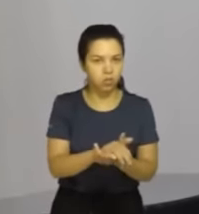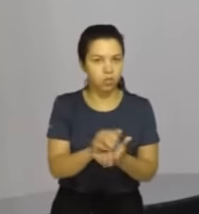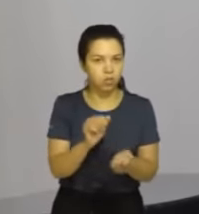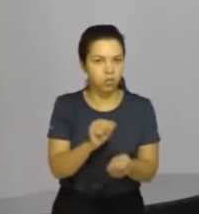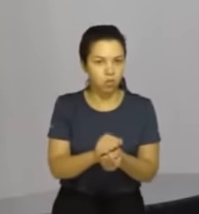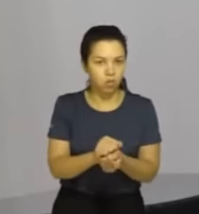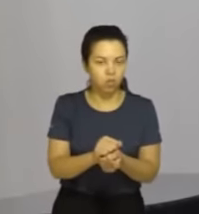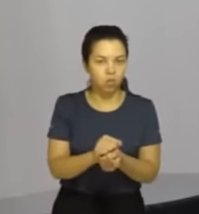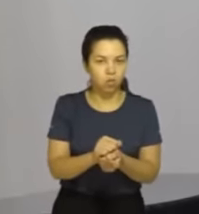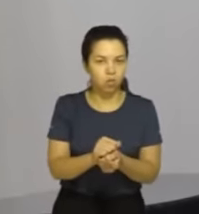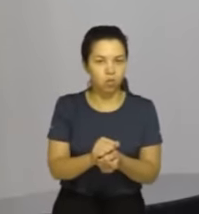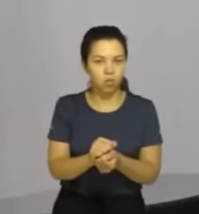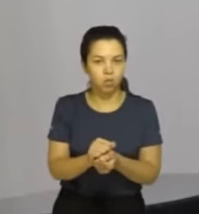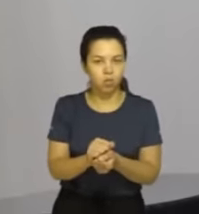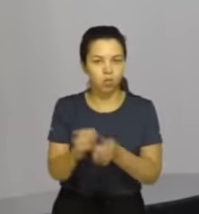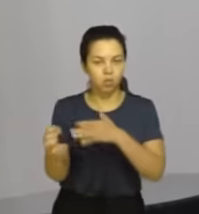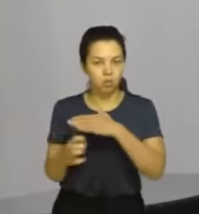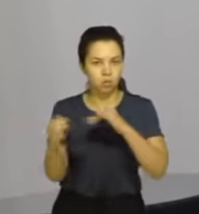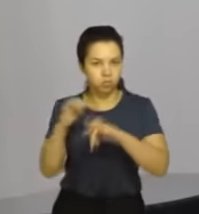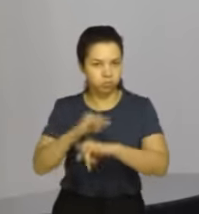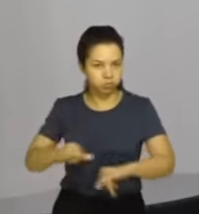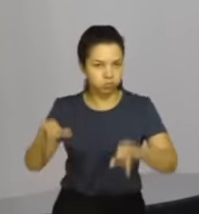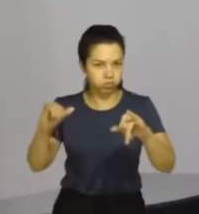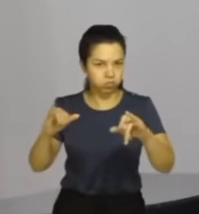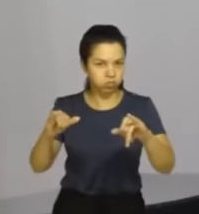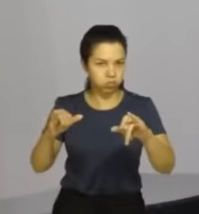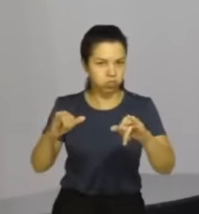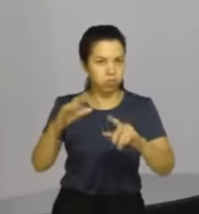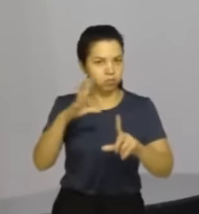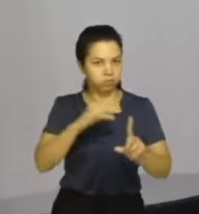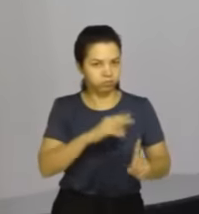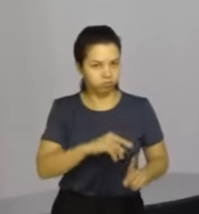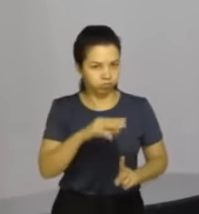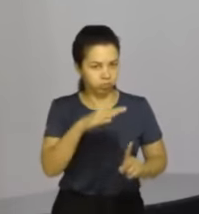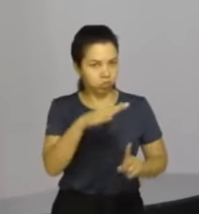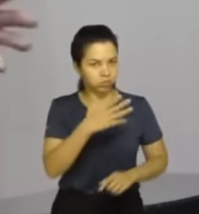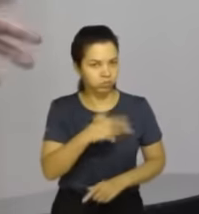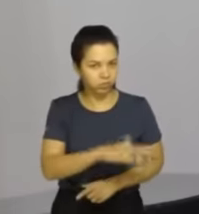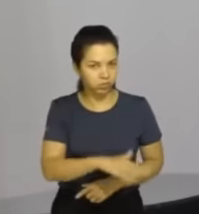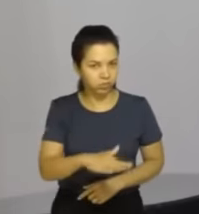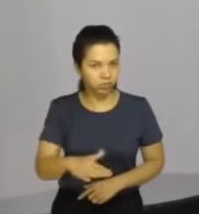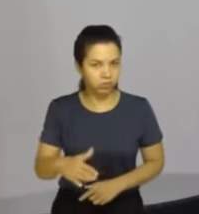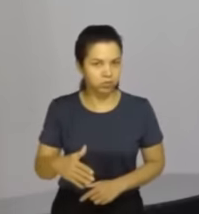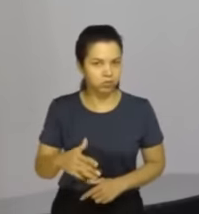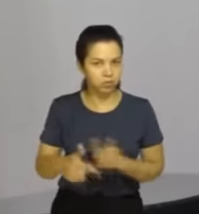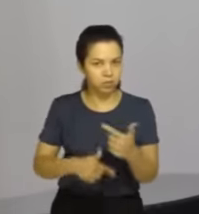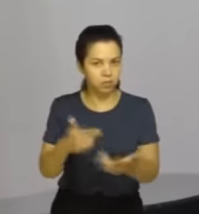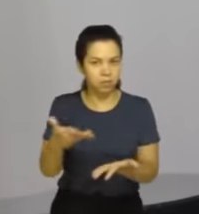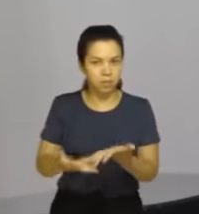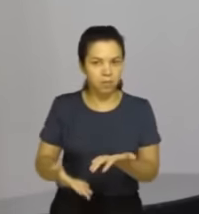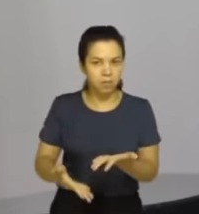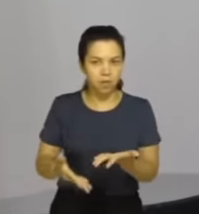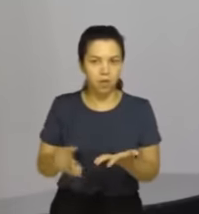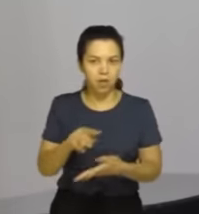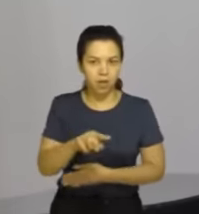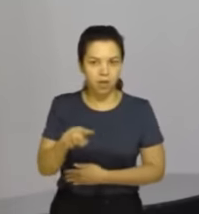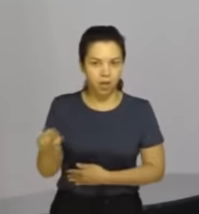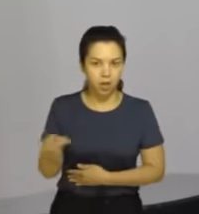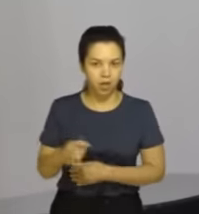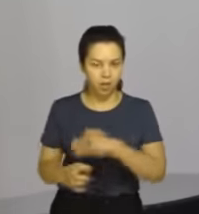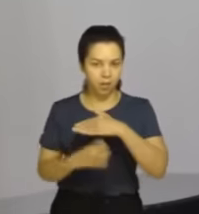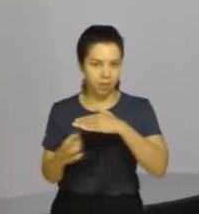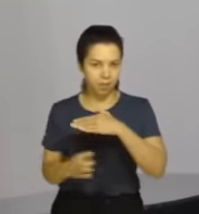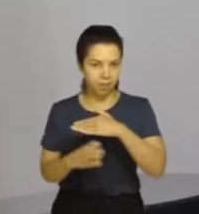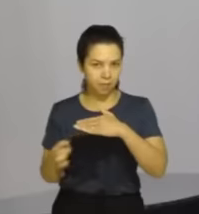acusado de abusador de menores. O que aconteceria com suas vidas? Além de perderem o emprego, e os proprietários da empresa também nunca foram indenizados porque morreram